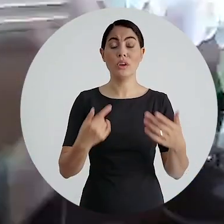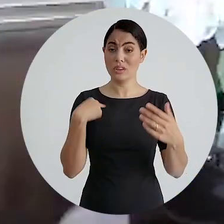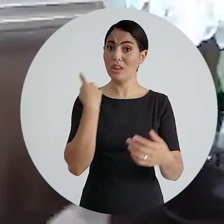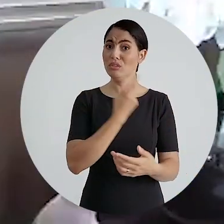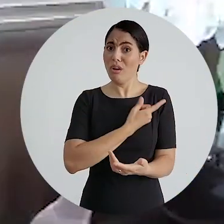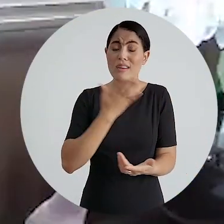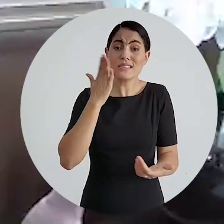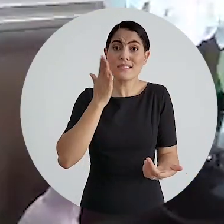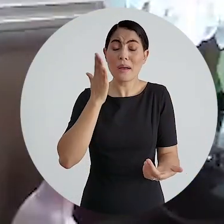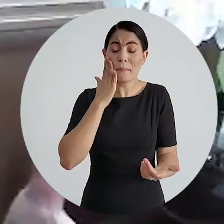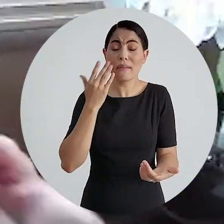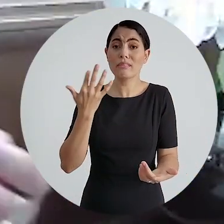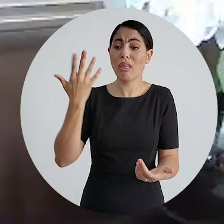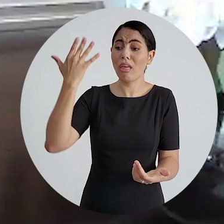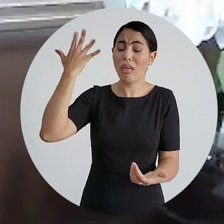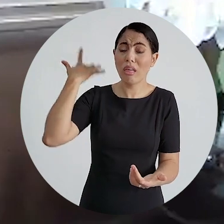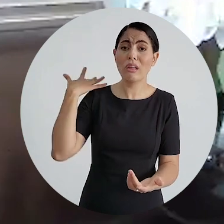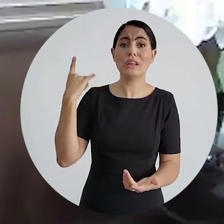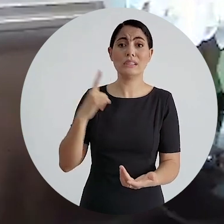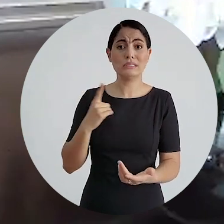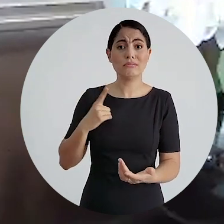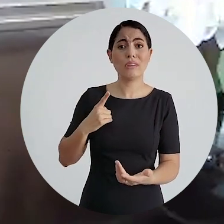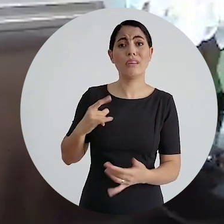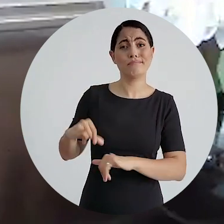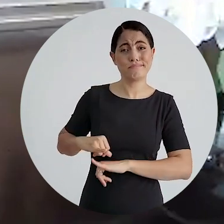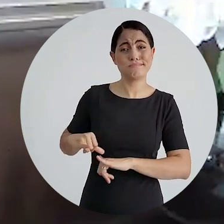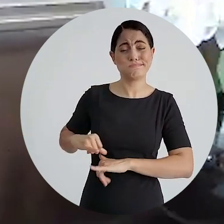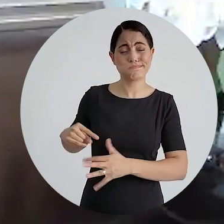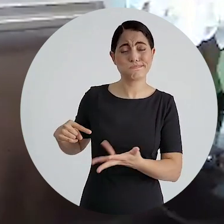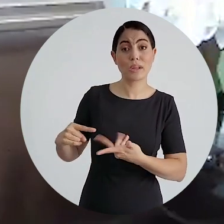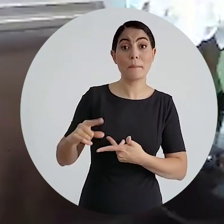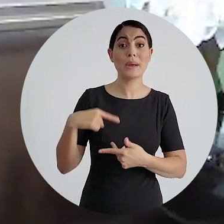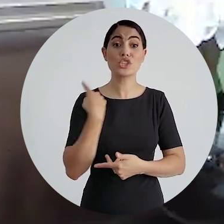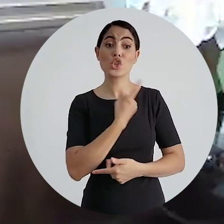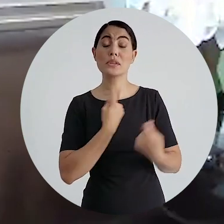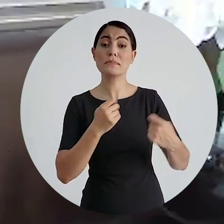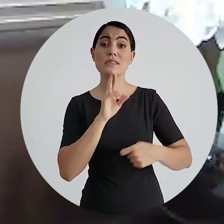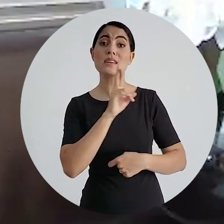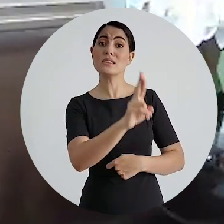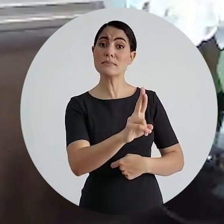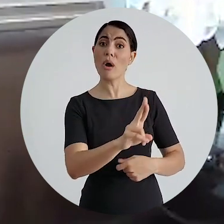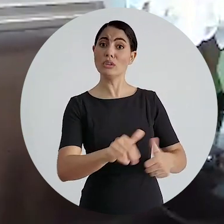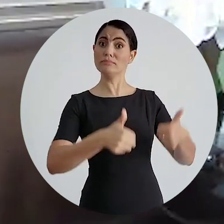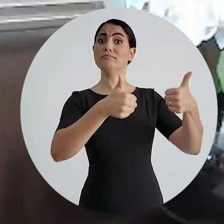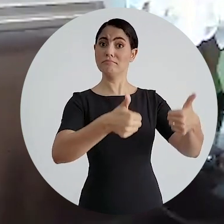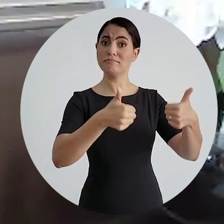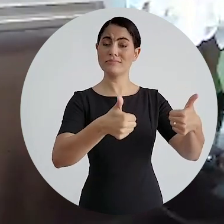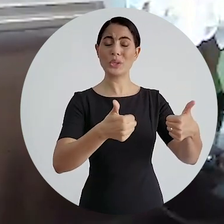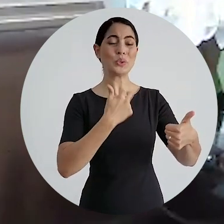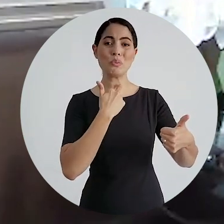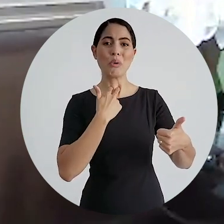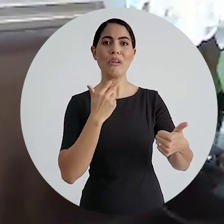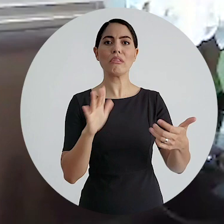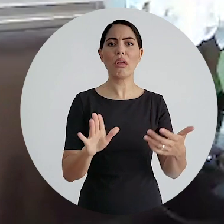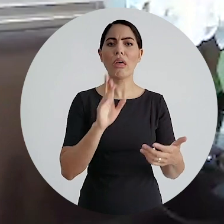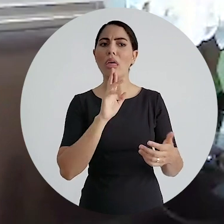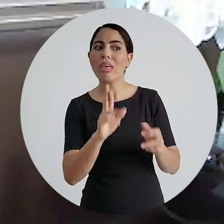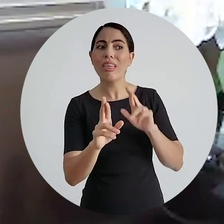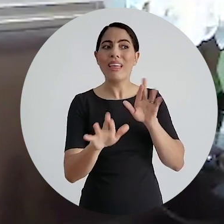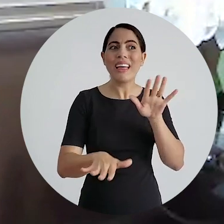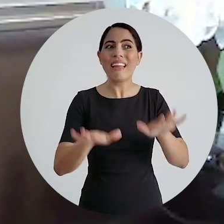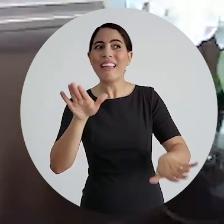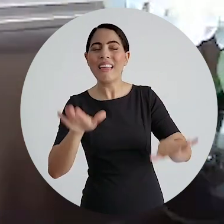estas mesmas feridas, para que a gente possa chegar a respostas que sejam respostas satisfatórias e não respostas que sejam